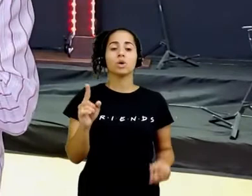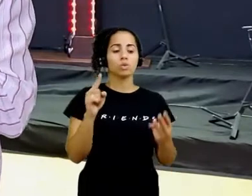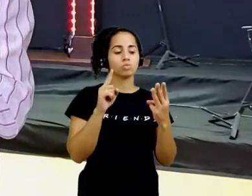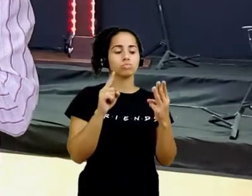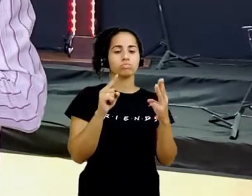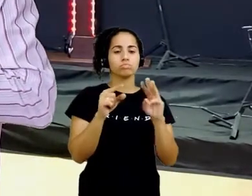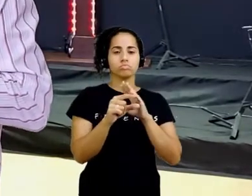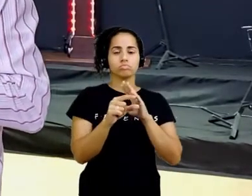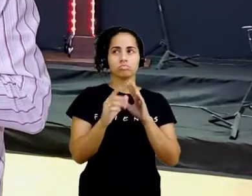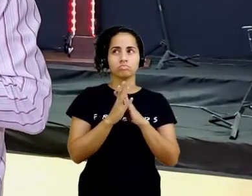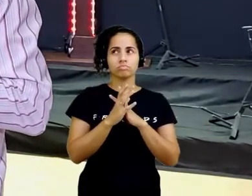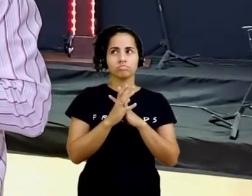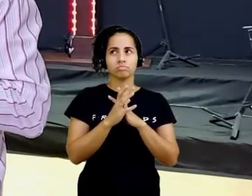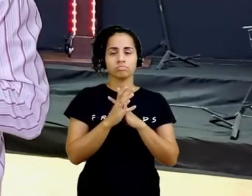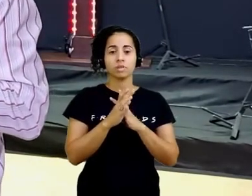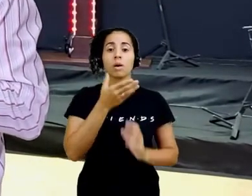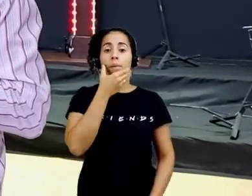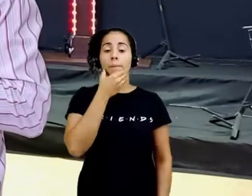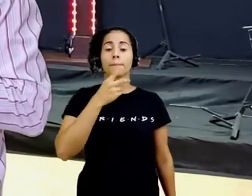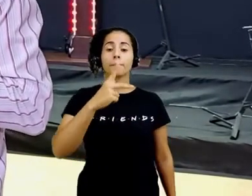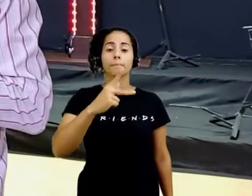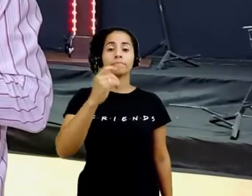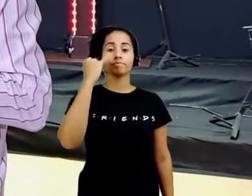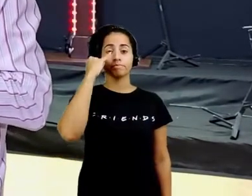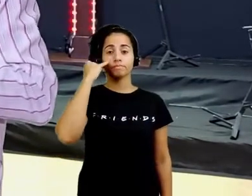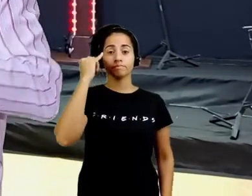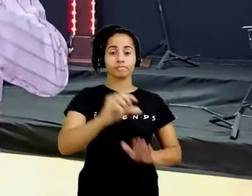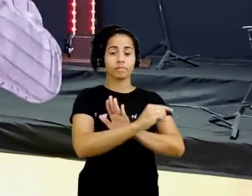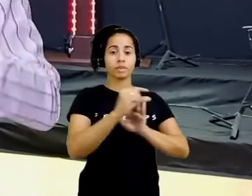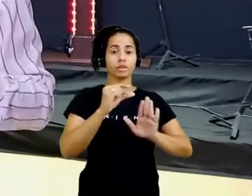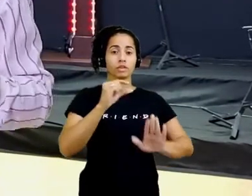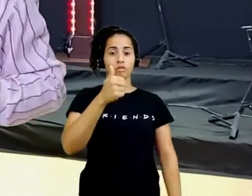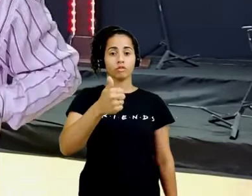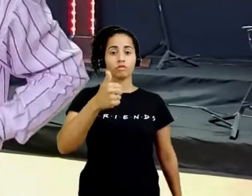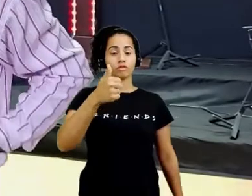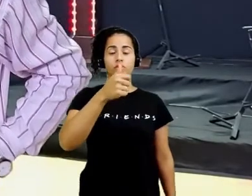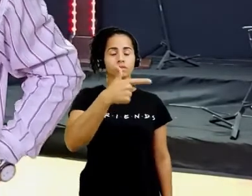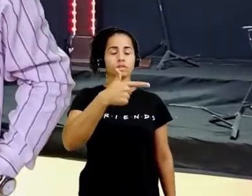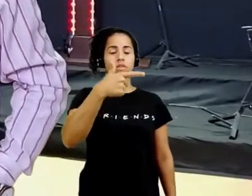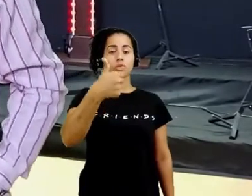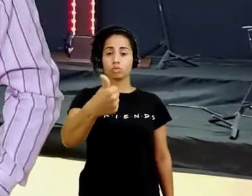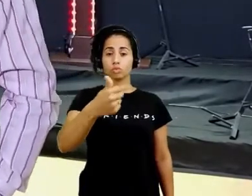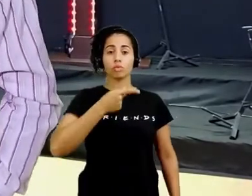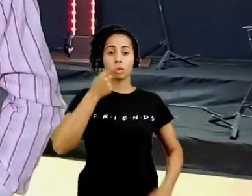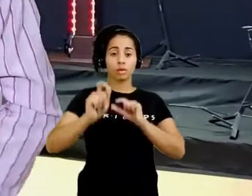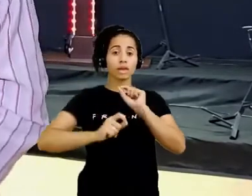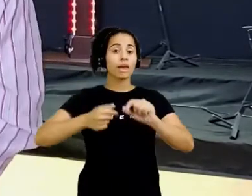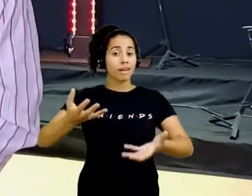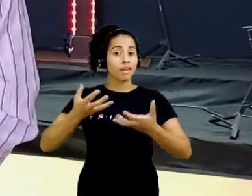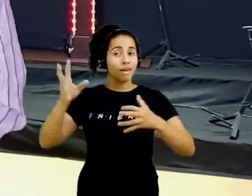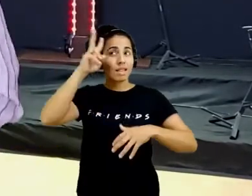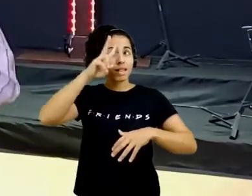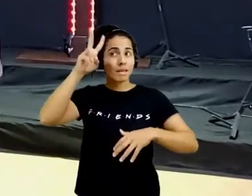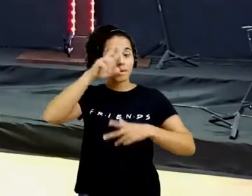queridos, o profeta Jeremias, no versículo 21, ele diz: quero trazer à memória o